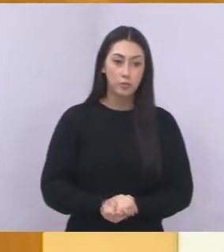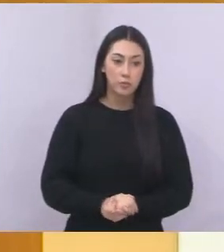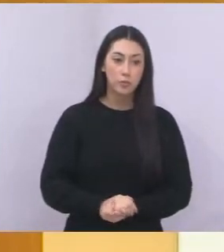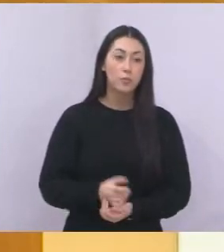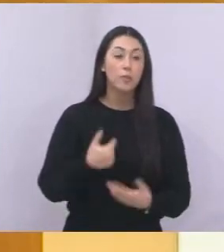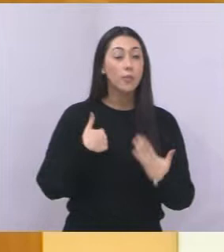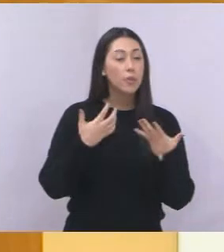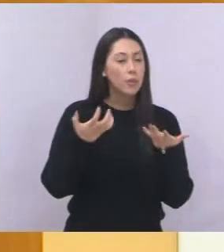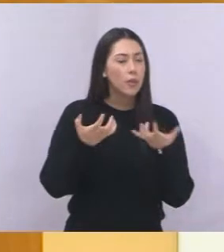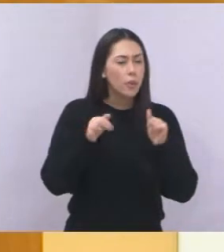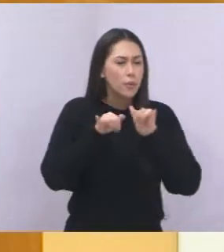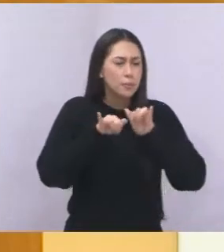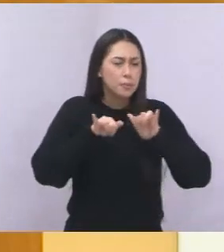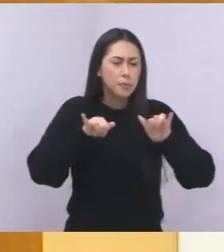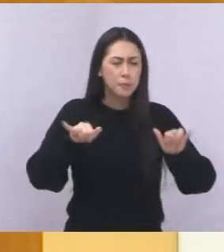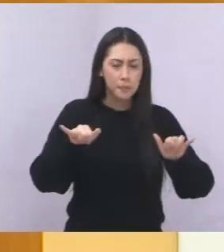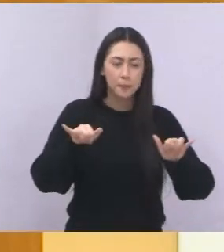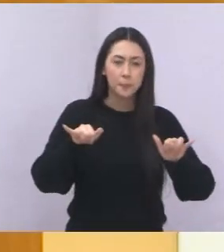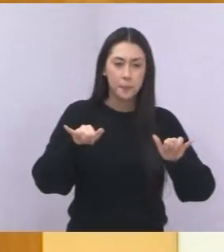Eu quero dizer aqui que